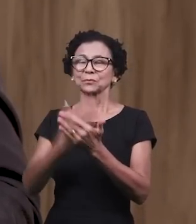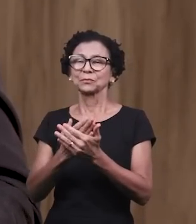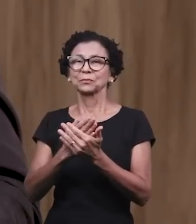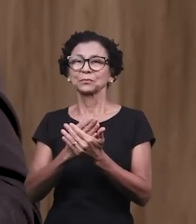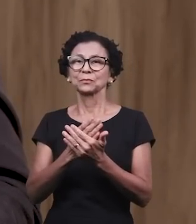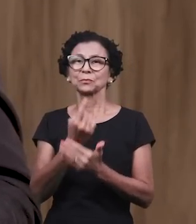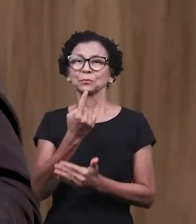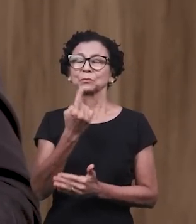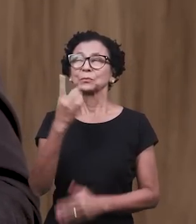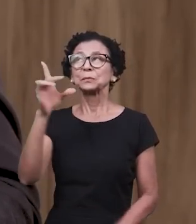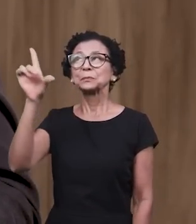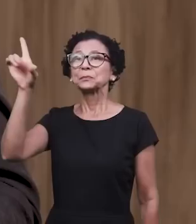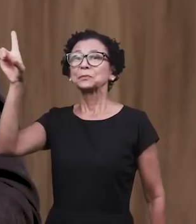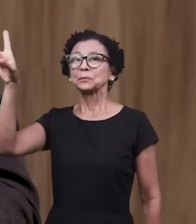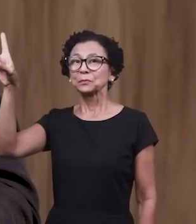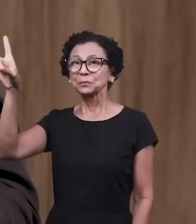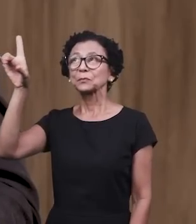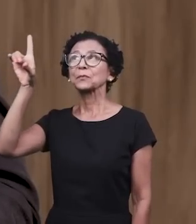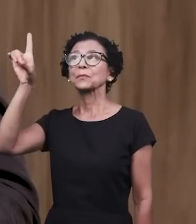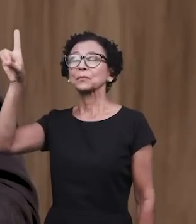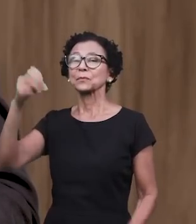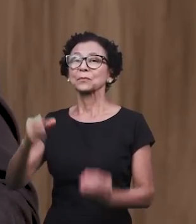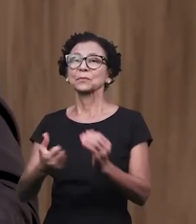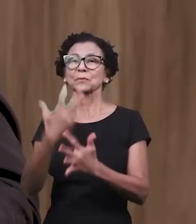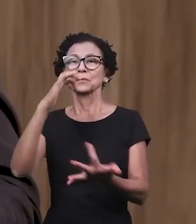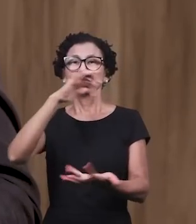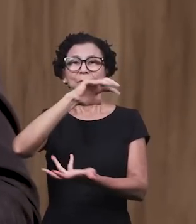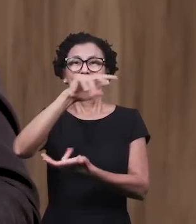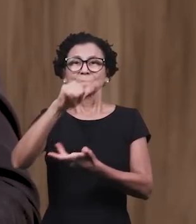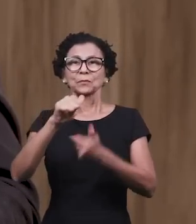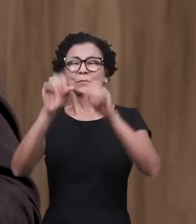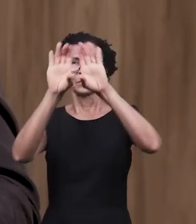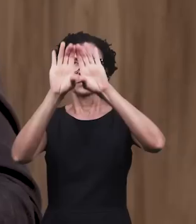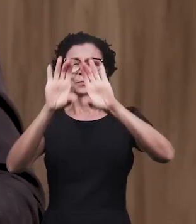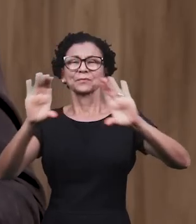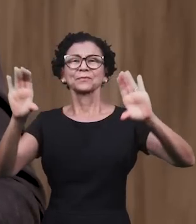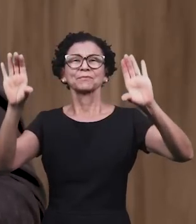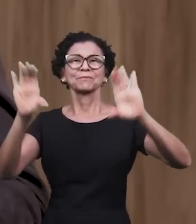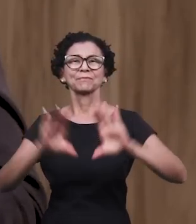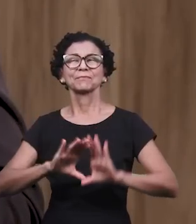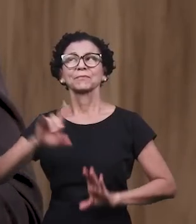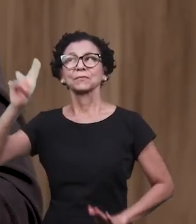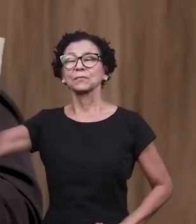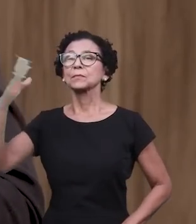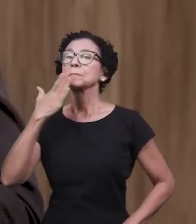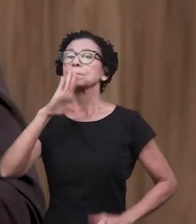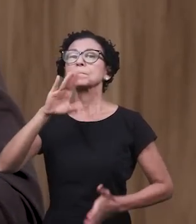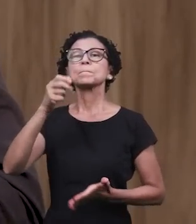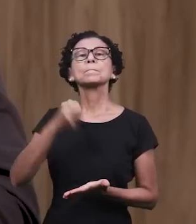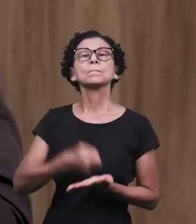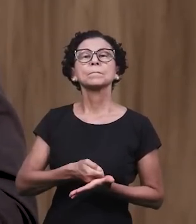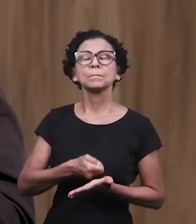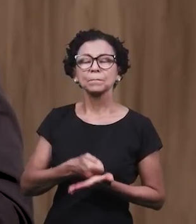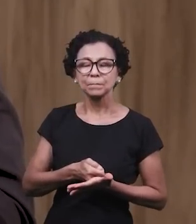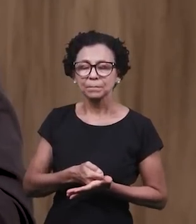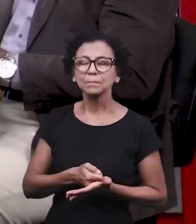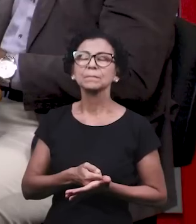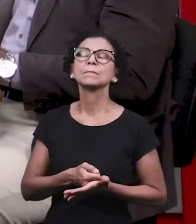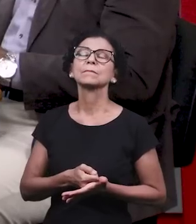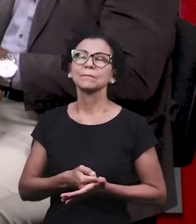mas Éber, então, que tivesse originado esse nome, né, dos hebreus, até